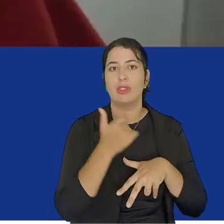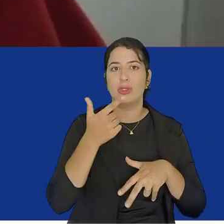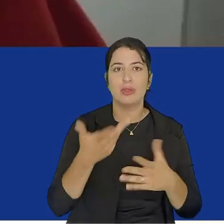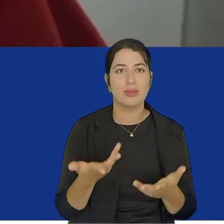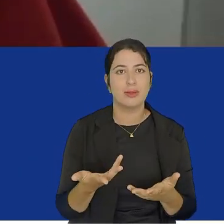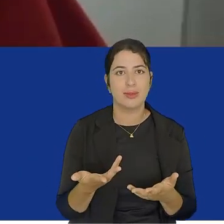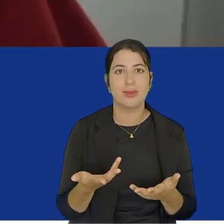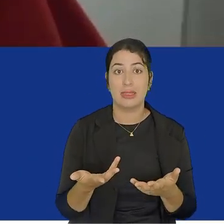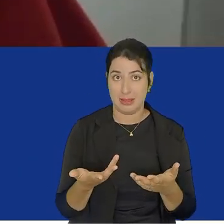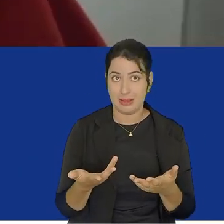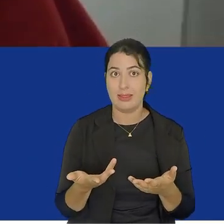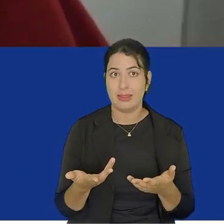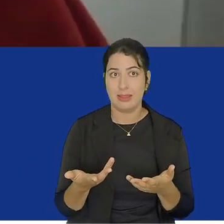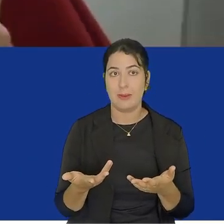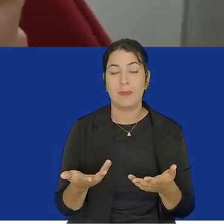refletir.